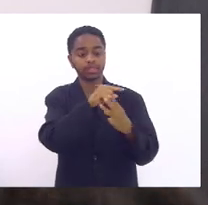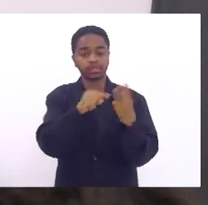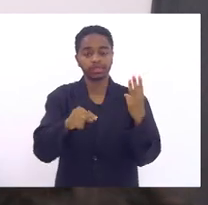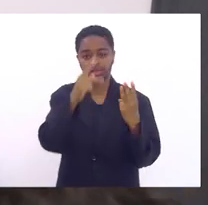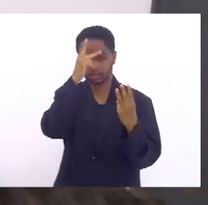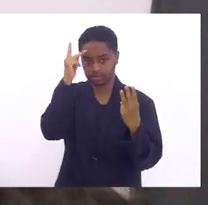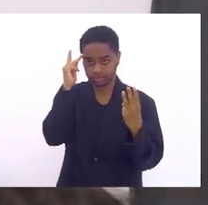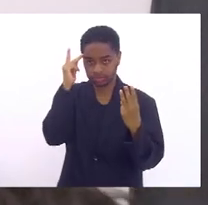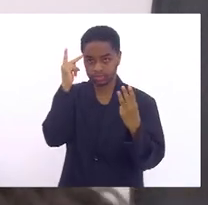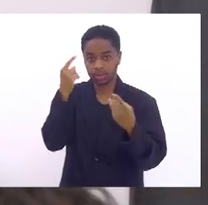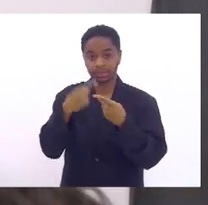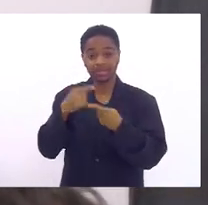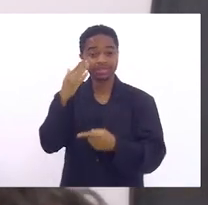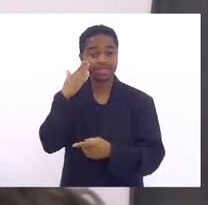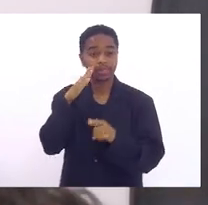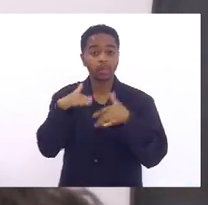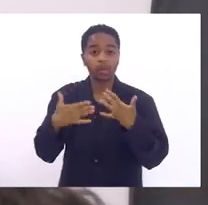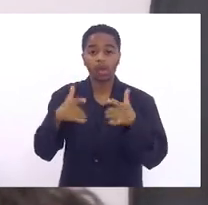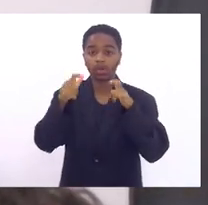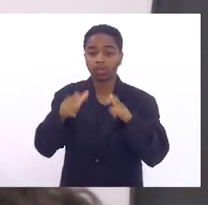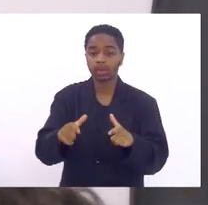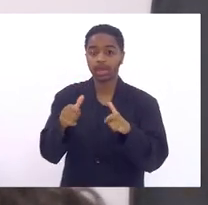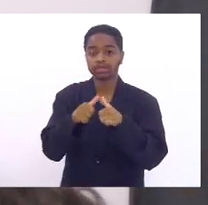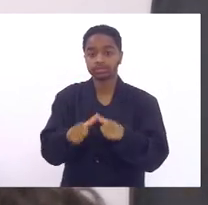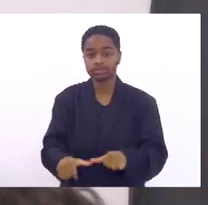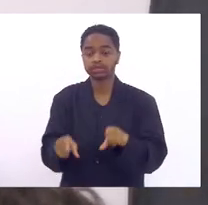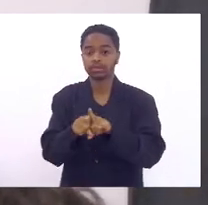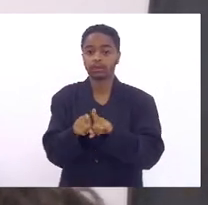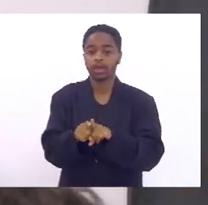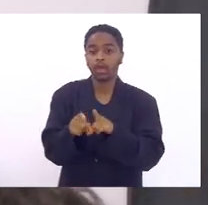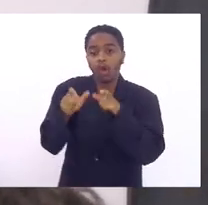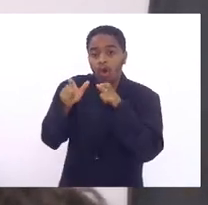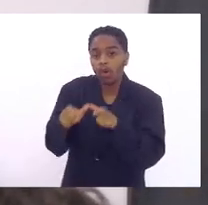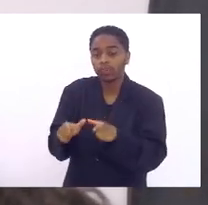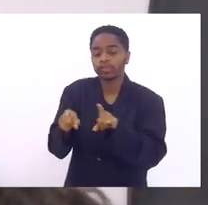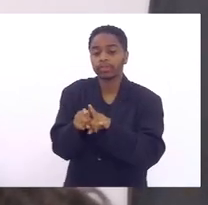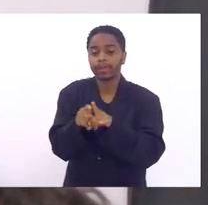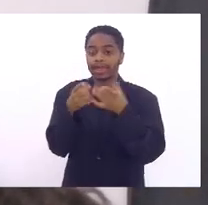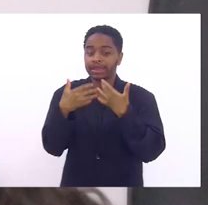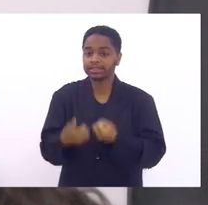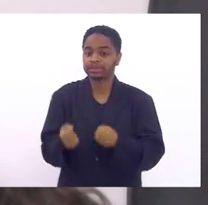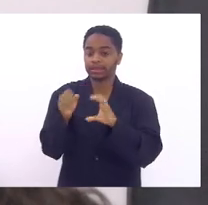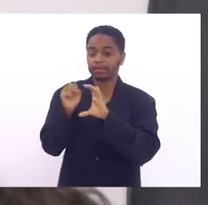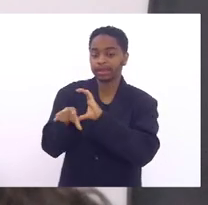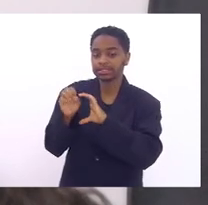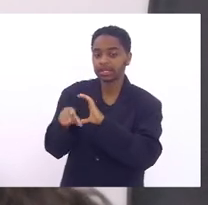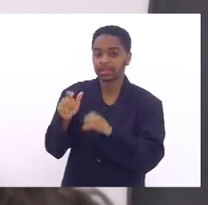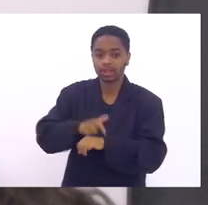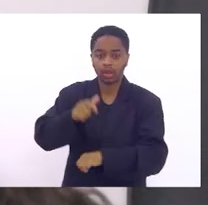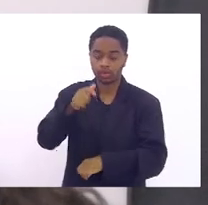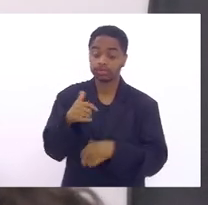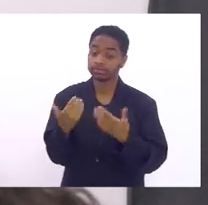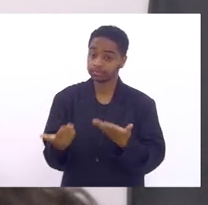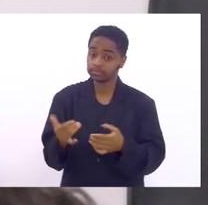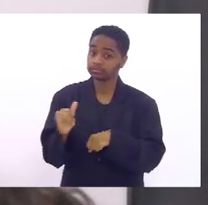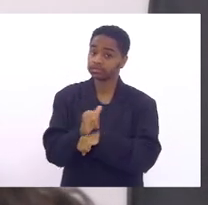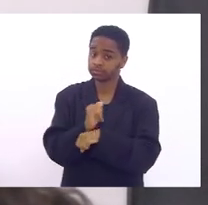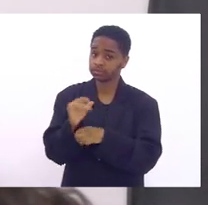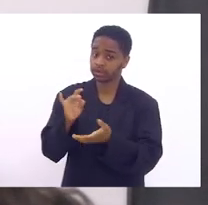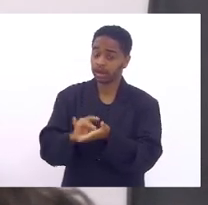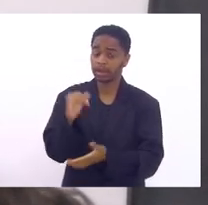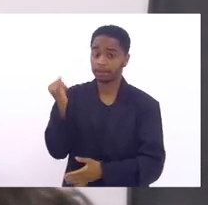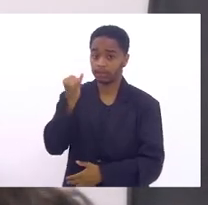dela que vai saber a localização dela onde ela se encontra vai receber imediatamente essa mensagem então isso é uma ferramenta muito